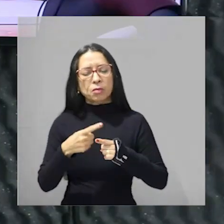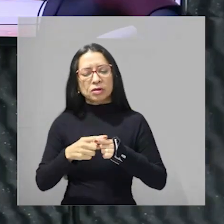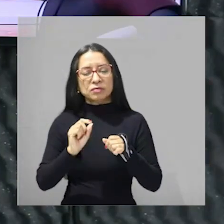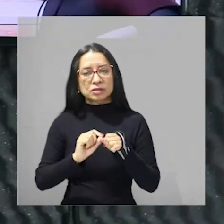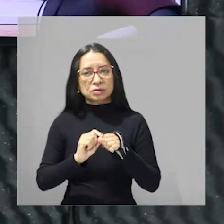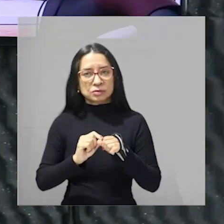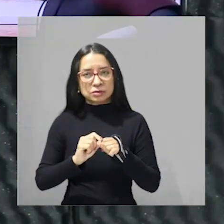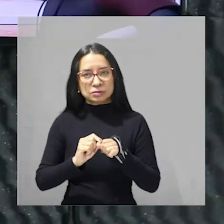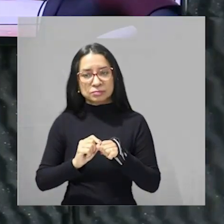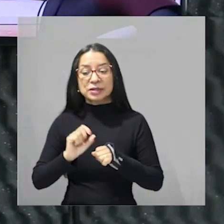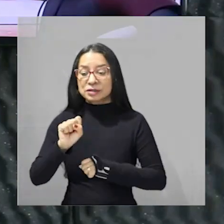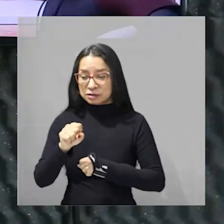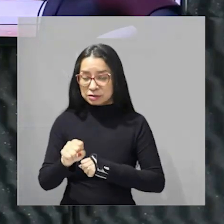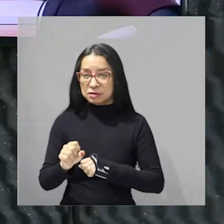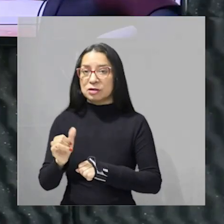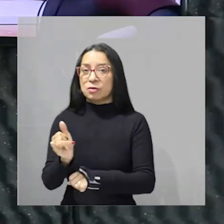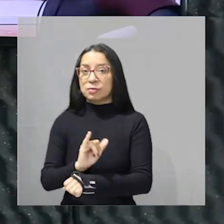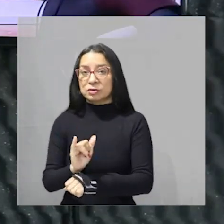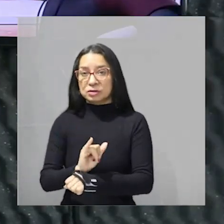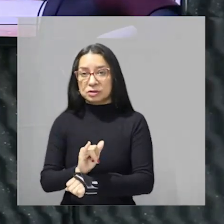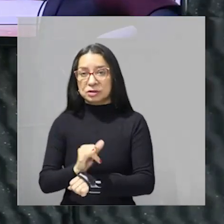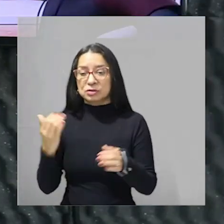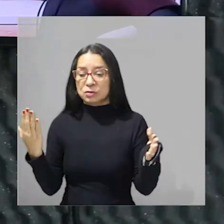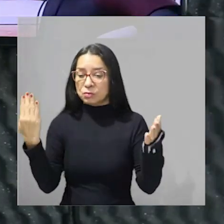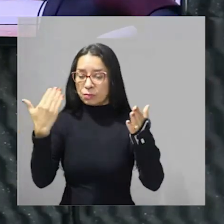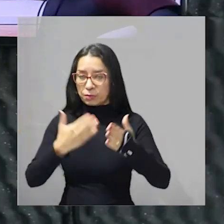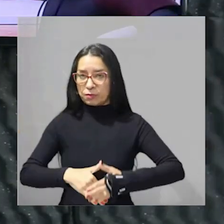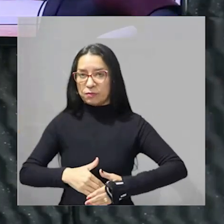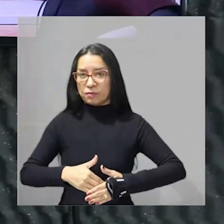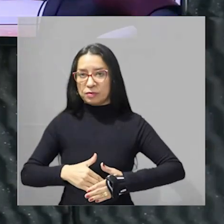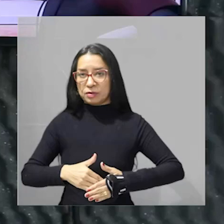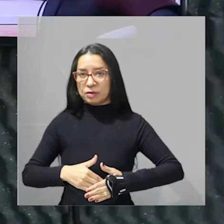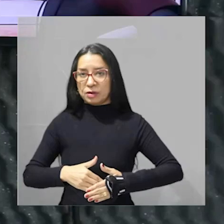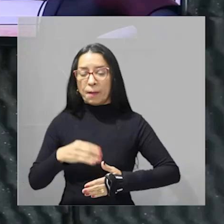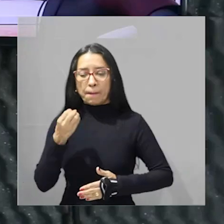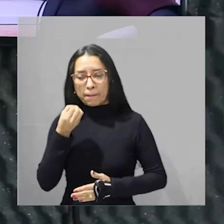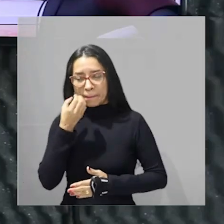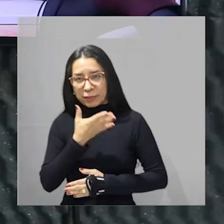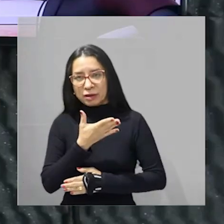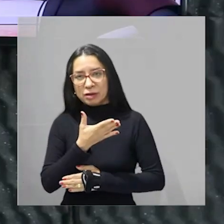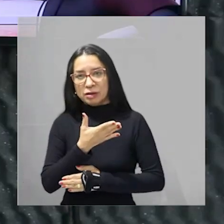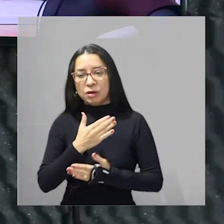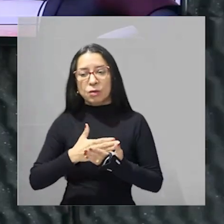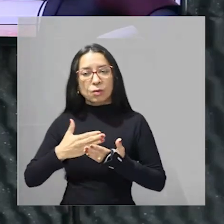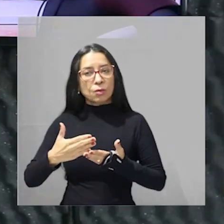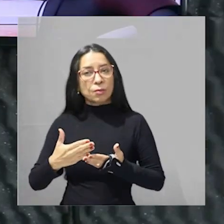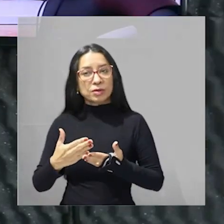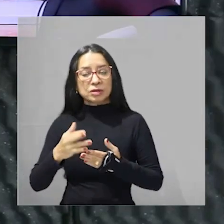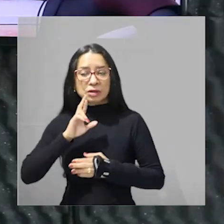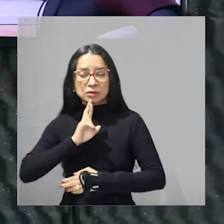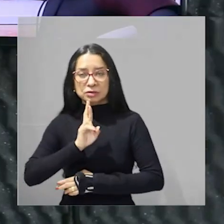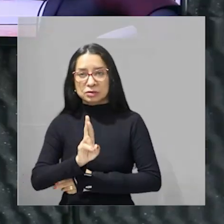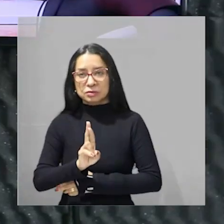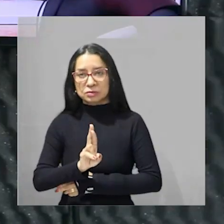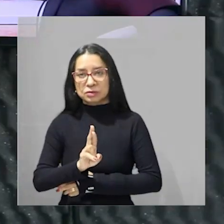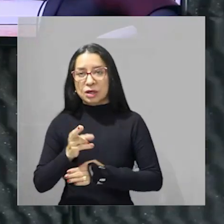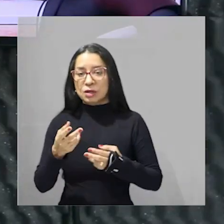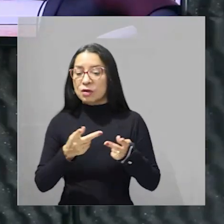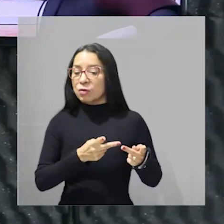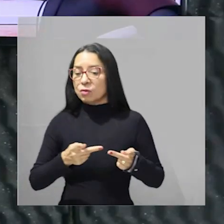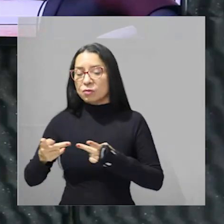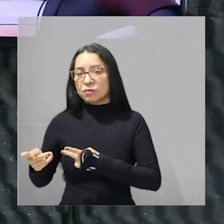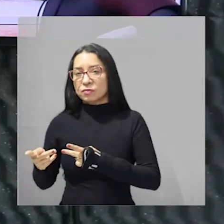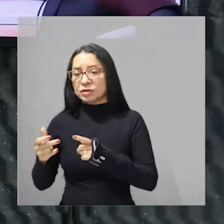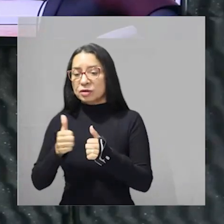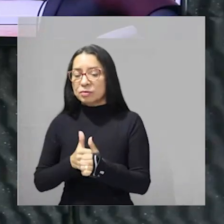prova. Belezinha? Só antes de começar então a nossa resolução, só quero te lembrar para tu seguir aí a plataforma Gonçalves Dias,